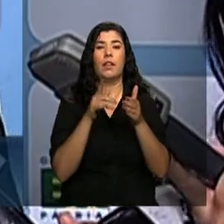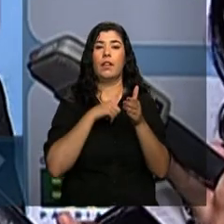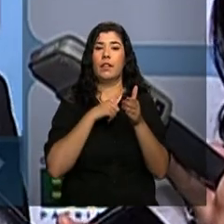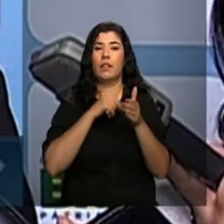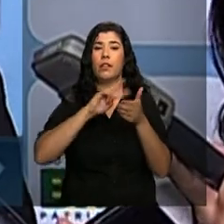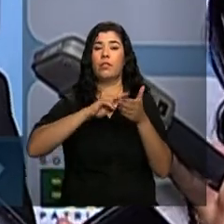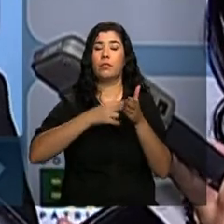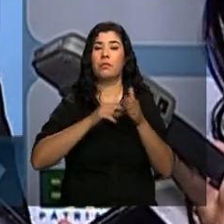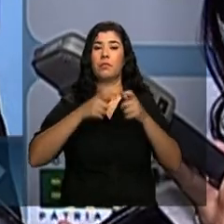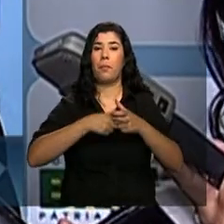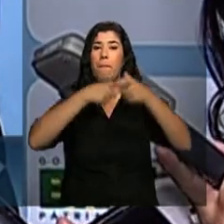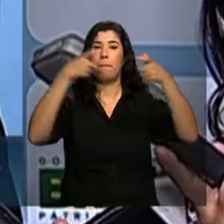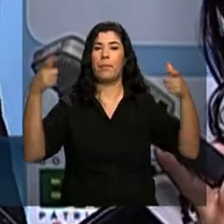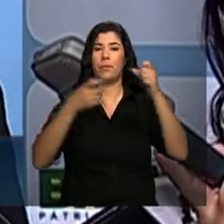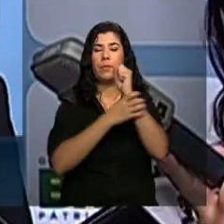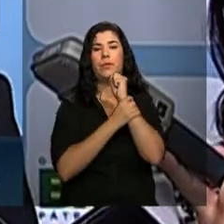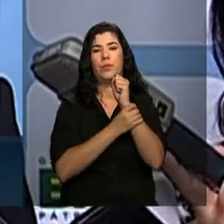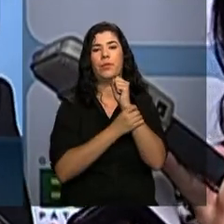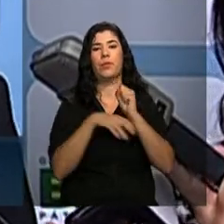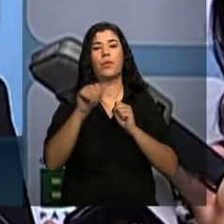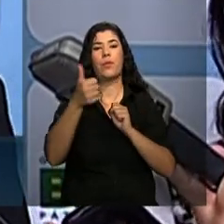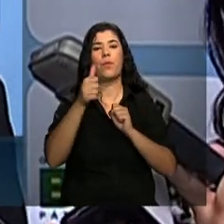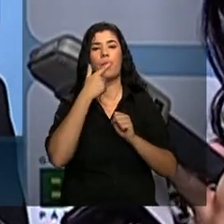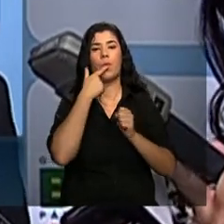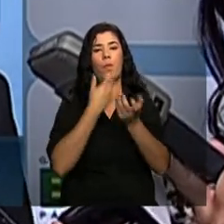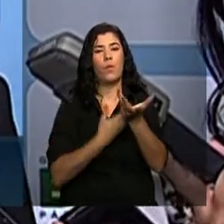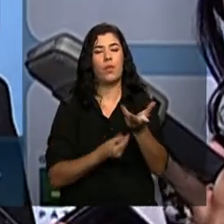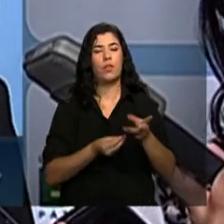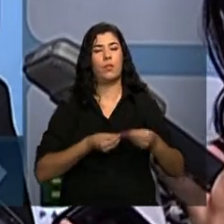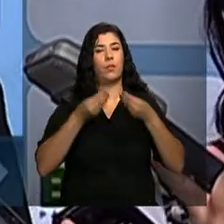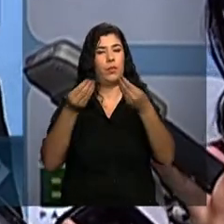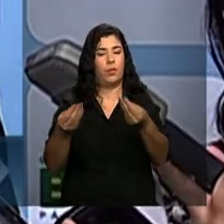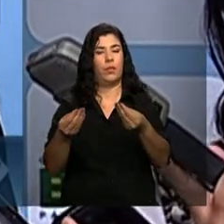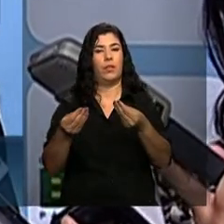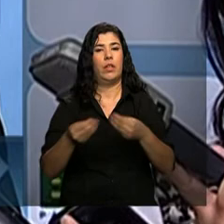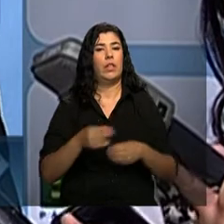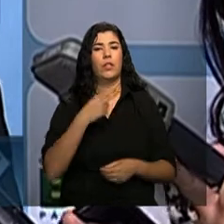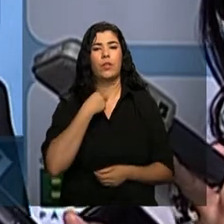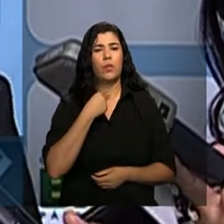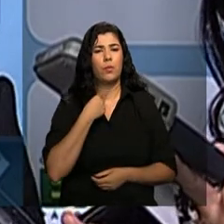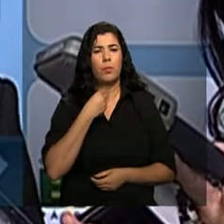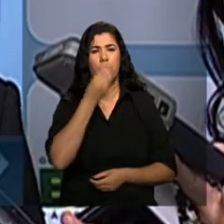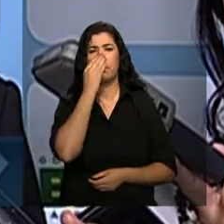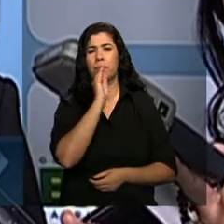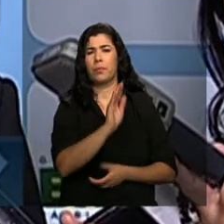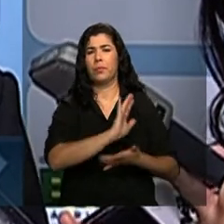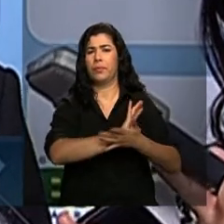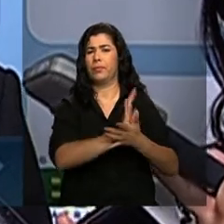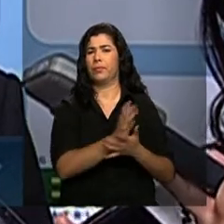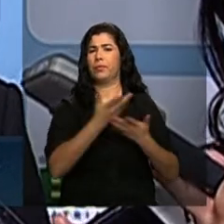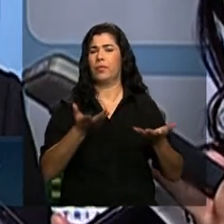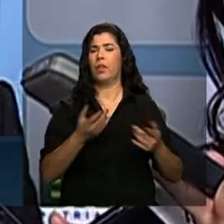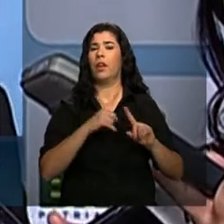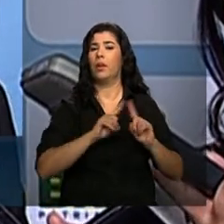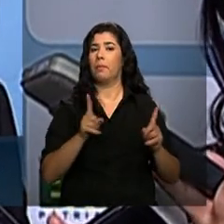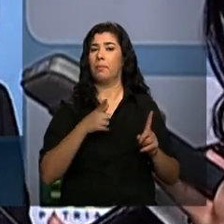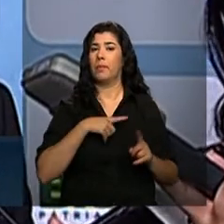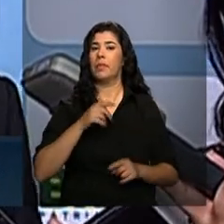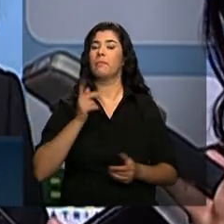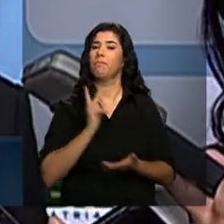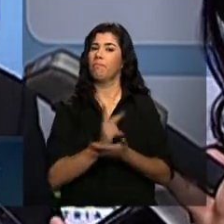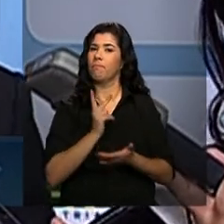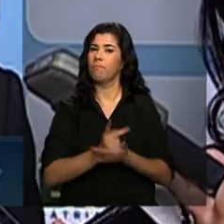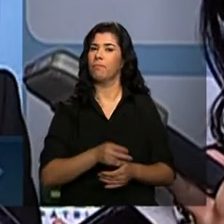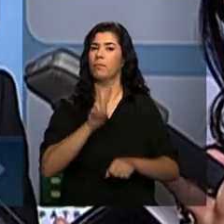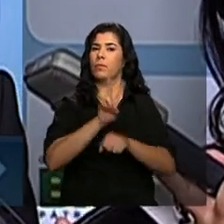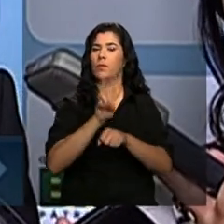mais ainda a segurança do sangue. Então é uma área que a gente não pode descuidar do conceito de qualidade